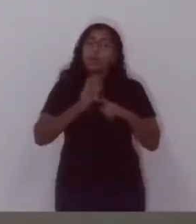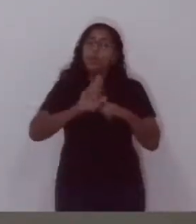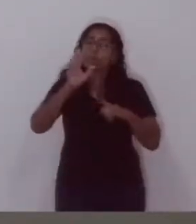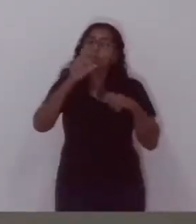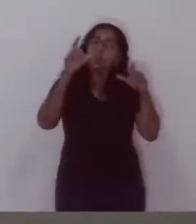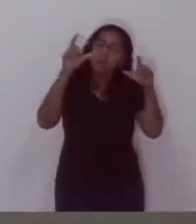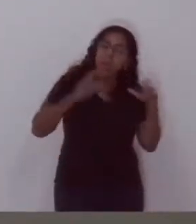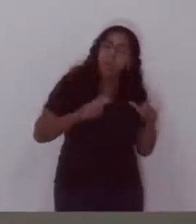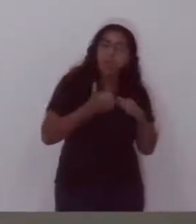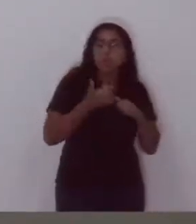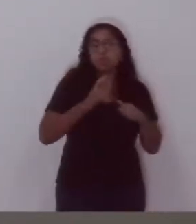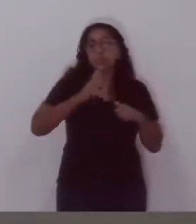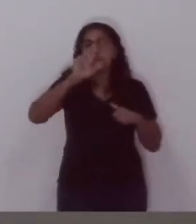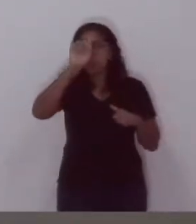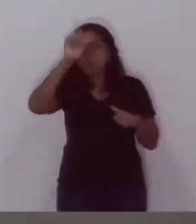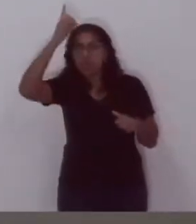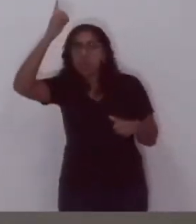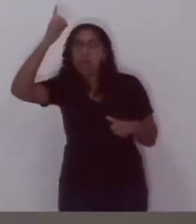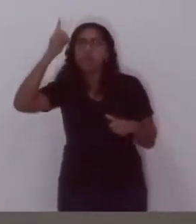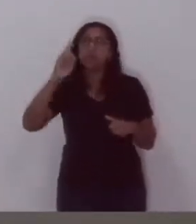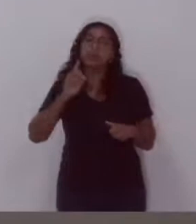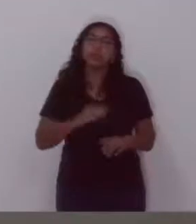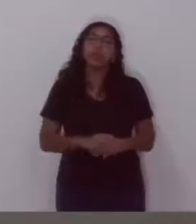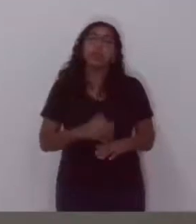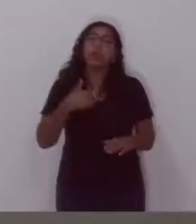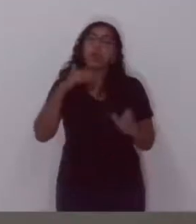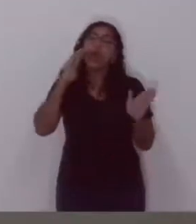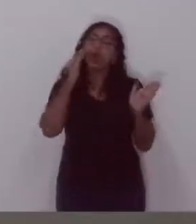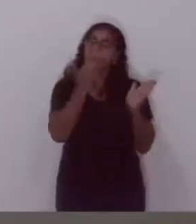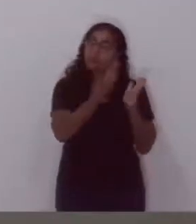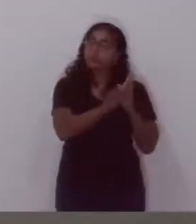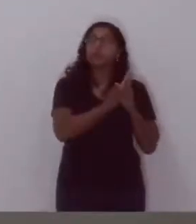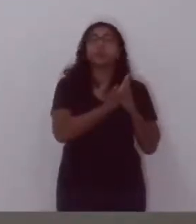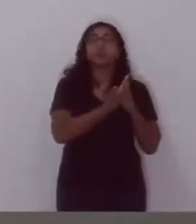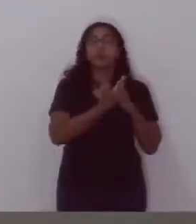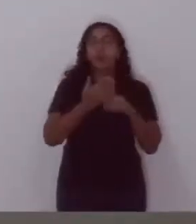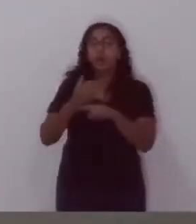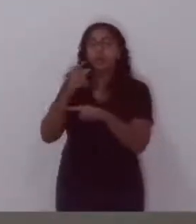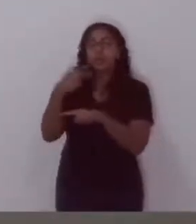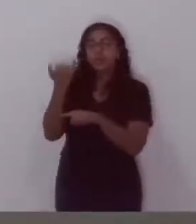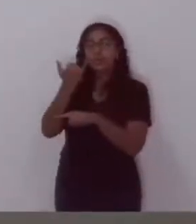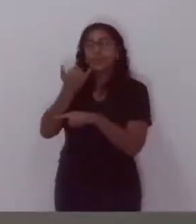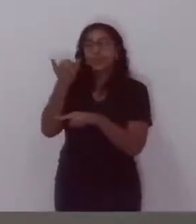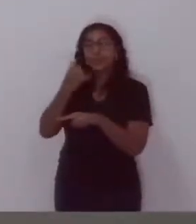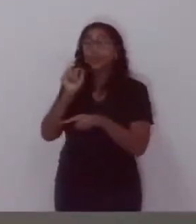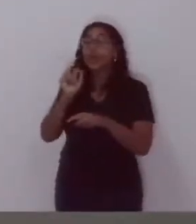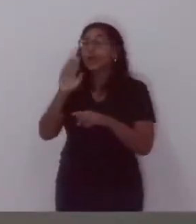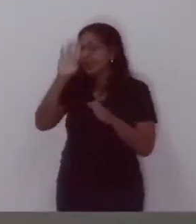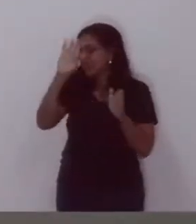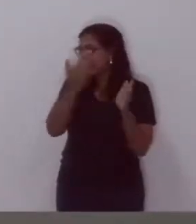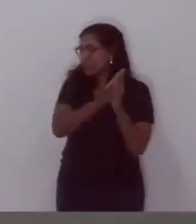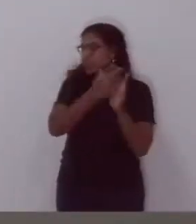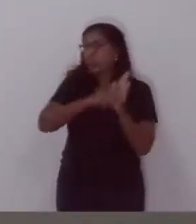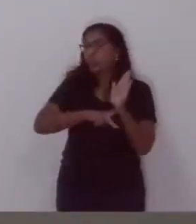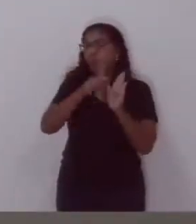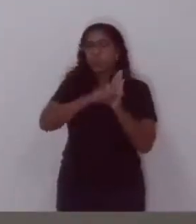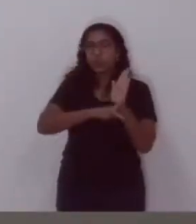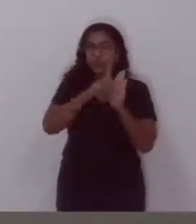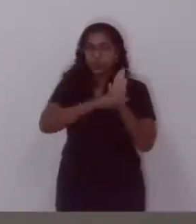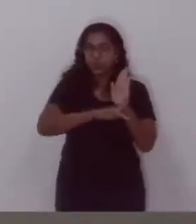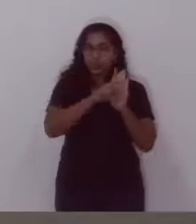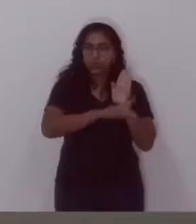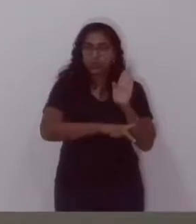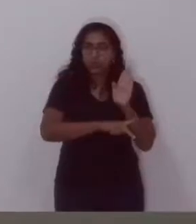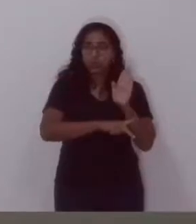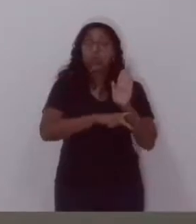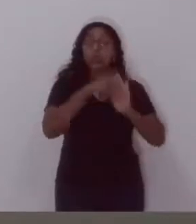ideia diferente, não é? E eu acredito muito nisso, Ana Genesini, em projetos. Em projetos. Projetos